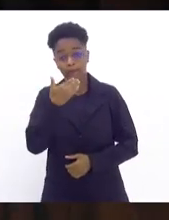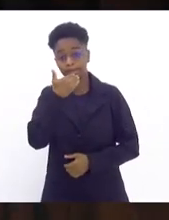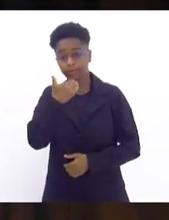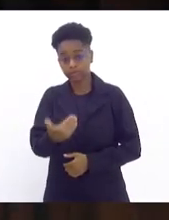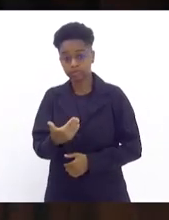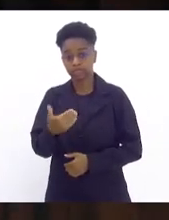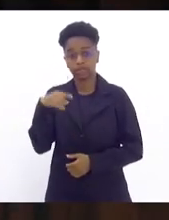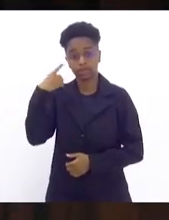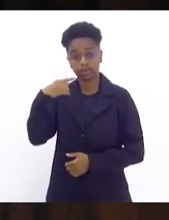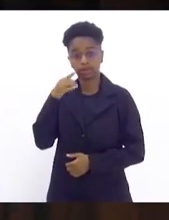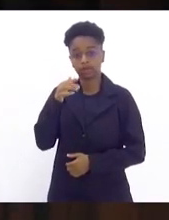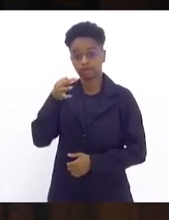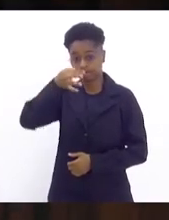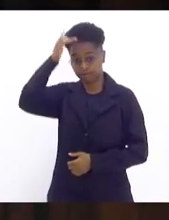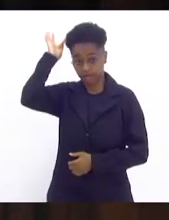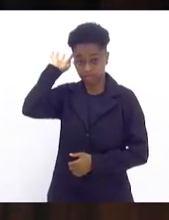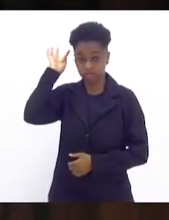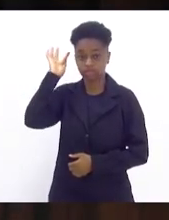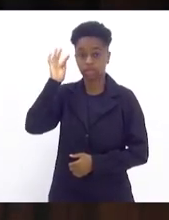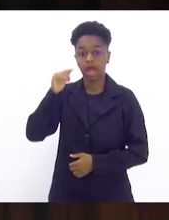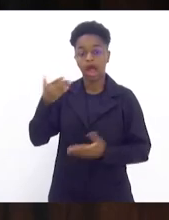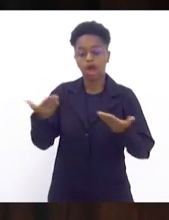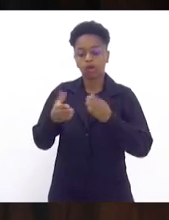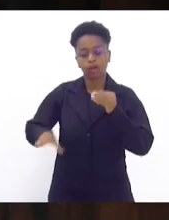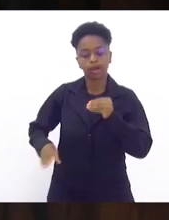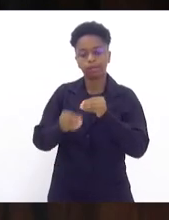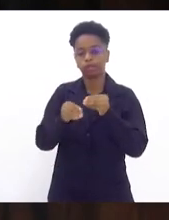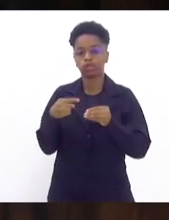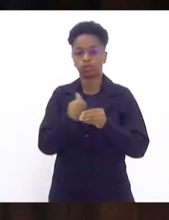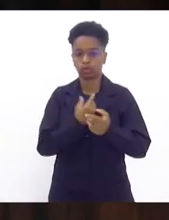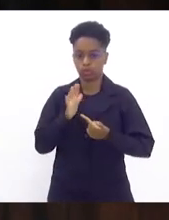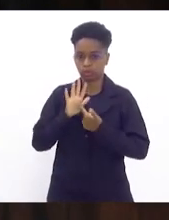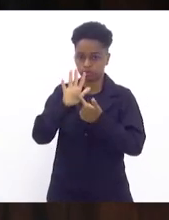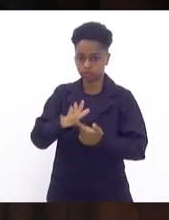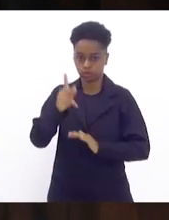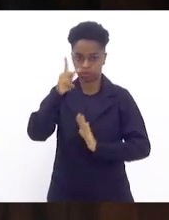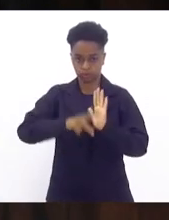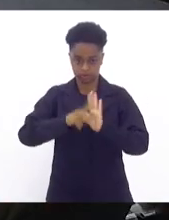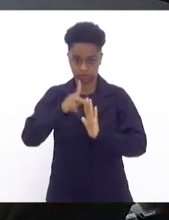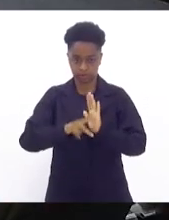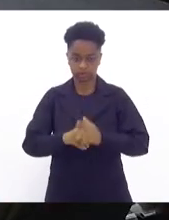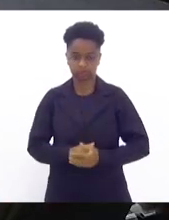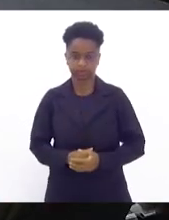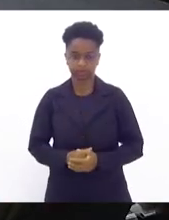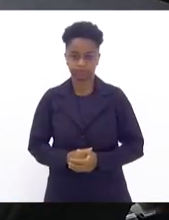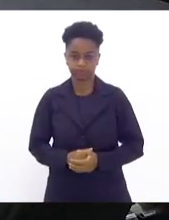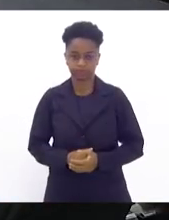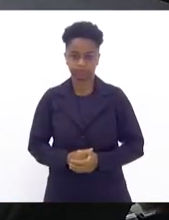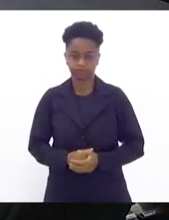nobre deputado Fred Pacheco que lesse as emendas que foram apresentadas a esse projeto, por gentileza.